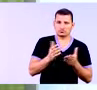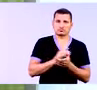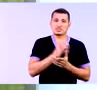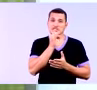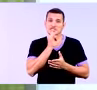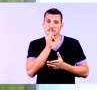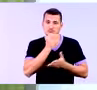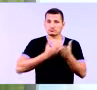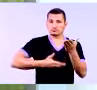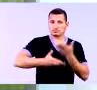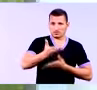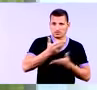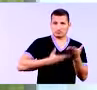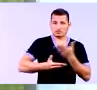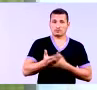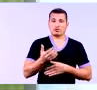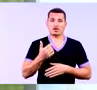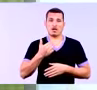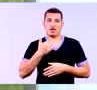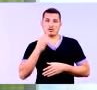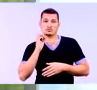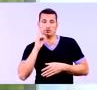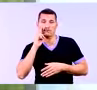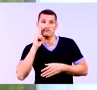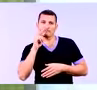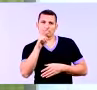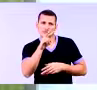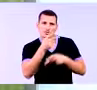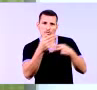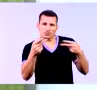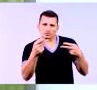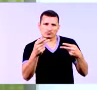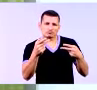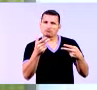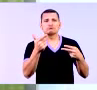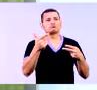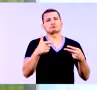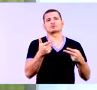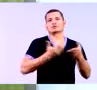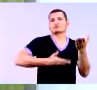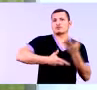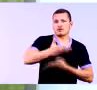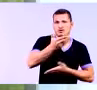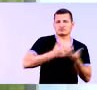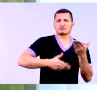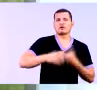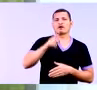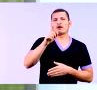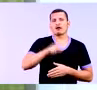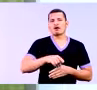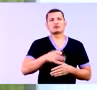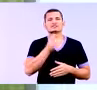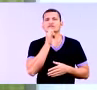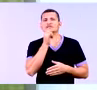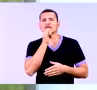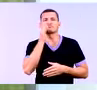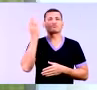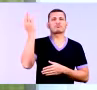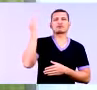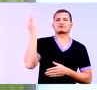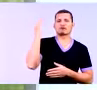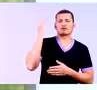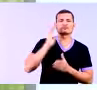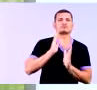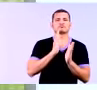de interação em que eu somente vejo as coisas e não interajo, ele é um modelo perdido, um modelo esquecido. O